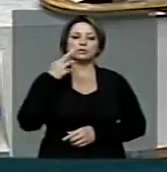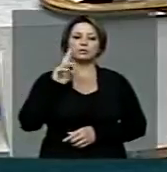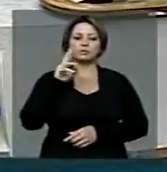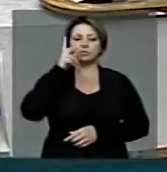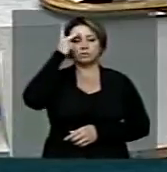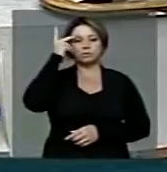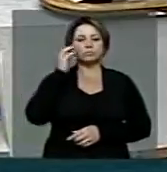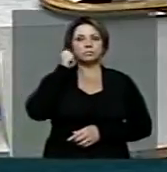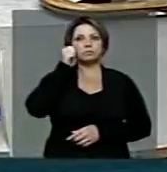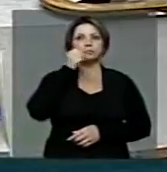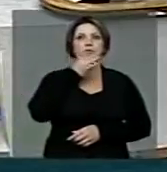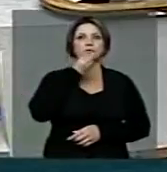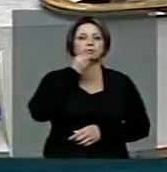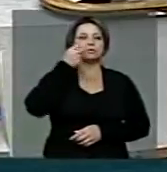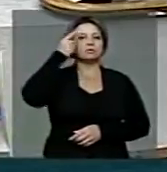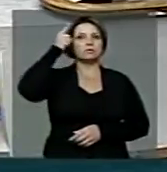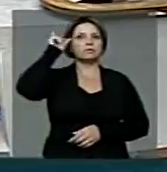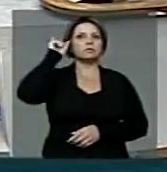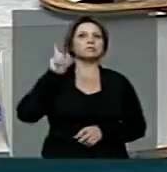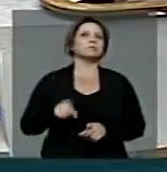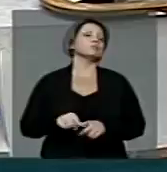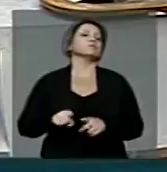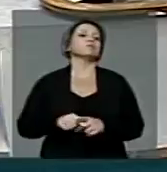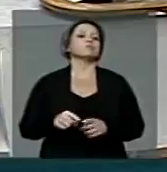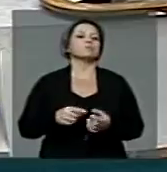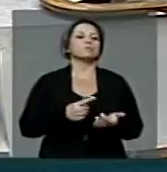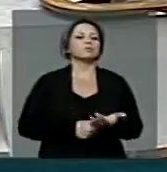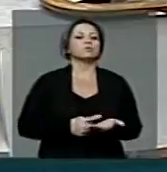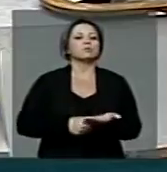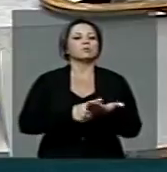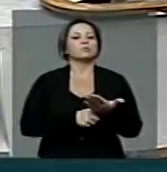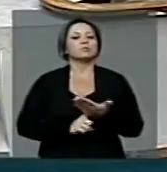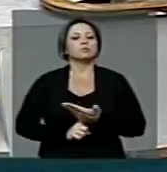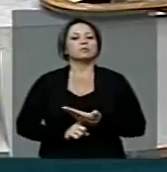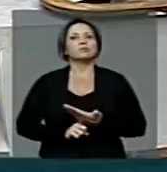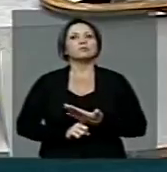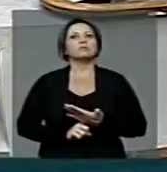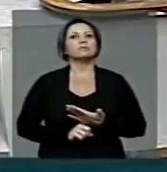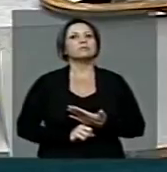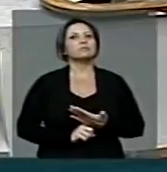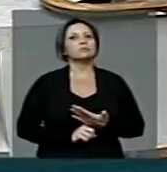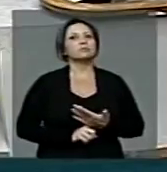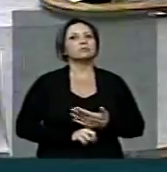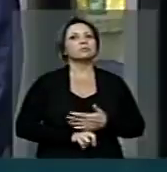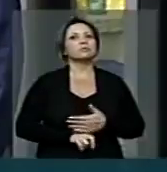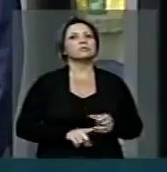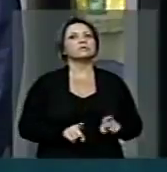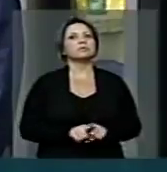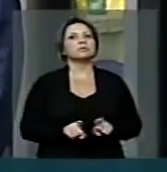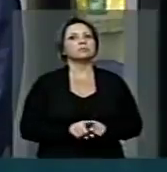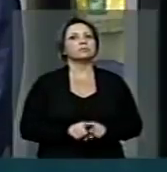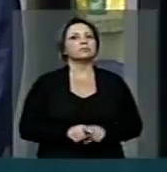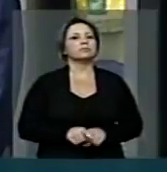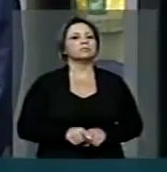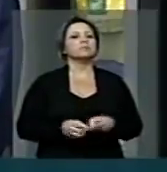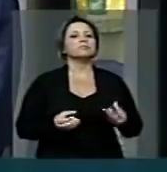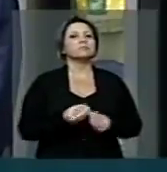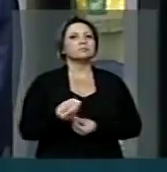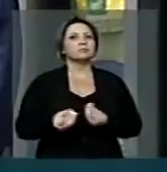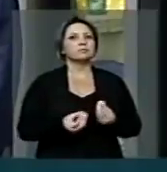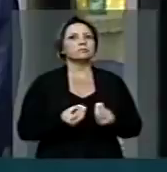deputadas, ontem o Brasil teve mais uma conquista importante para a